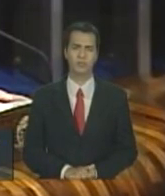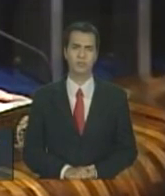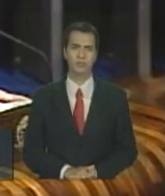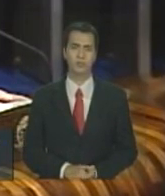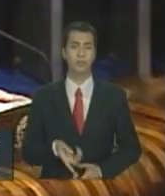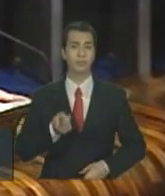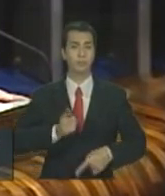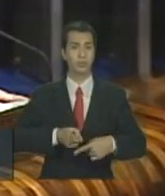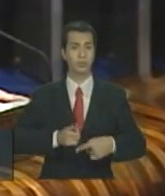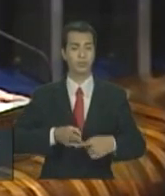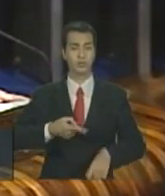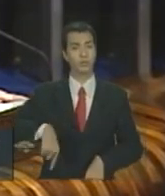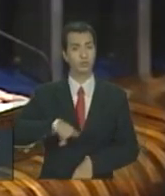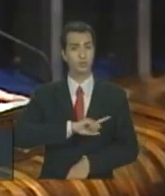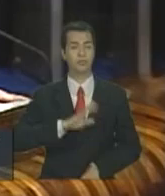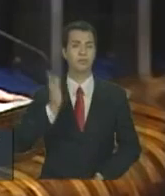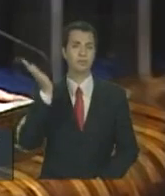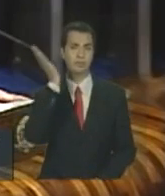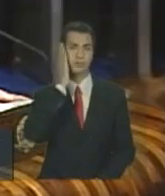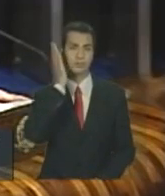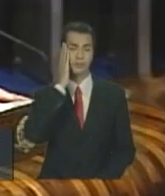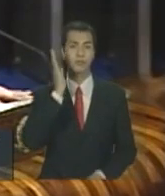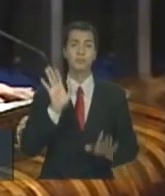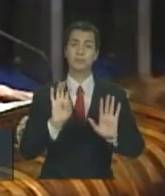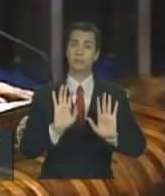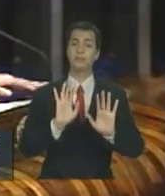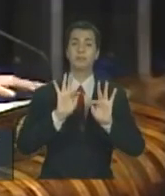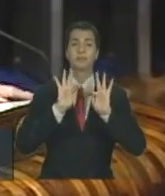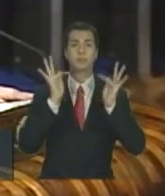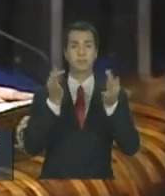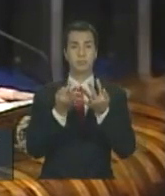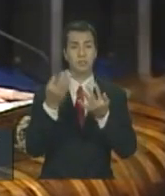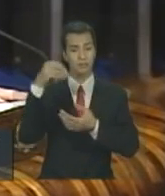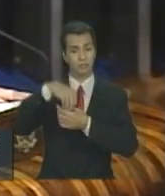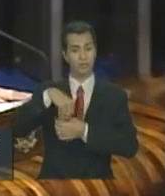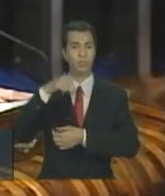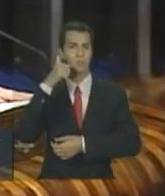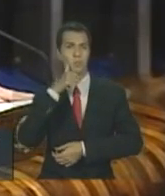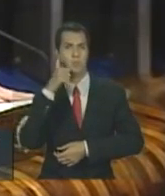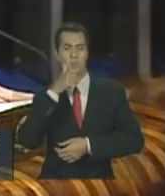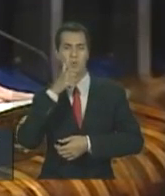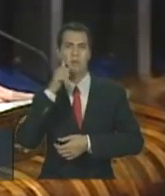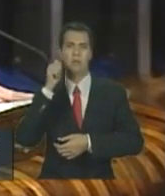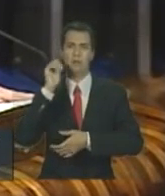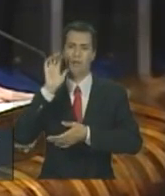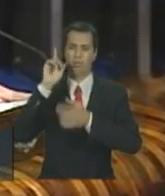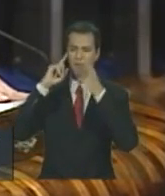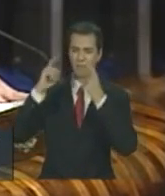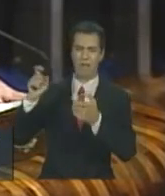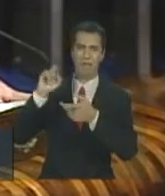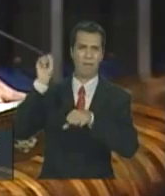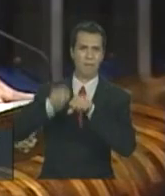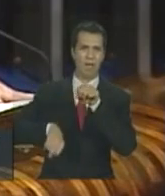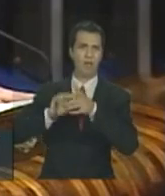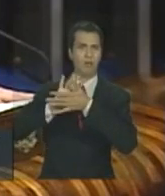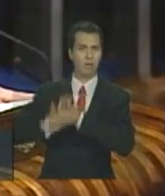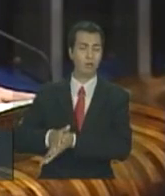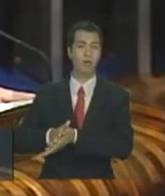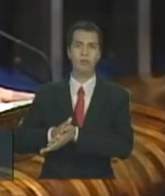nós todas sabemos que uma família onde tem violência não é um bom lugar para se